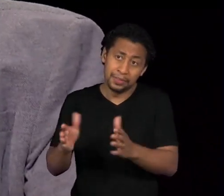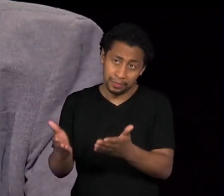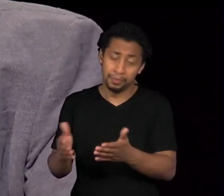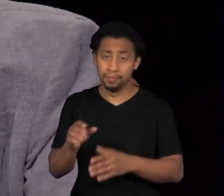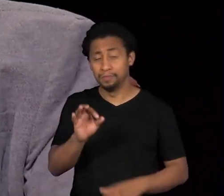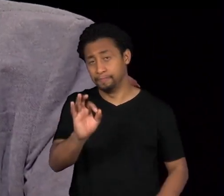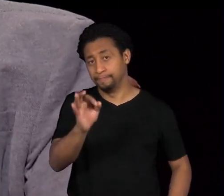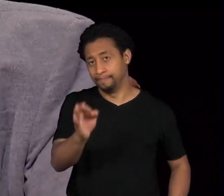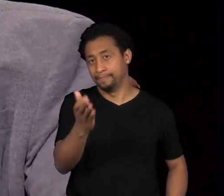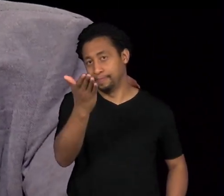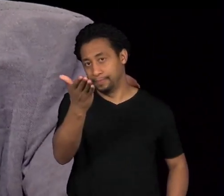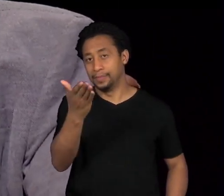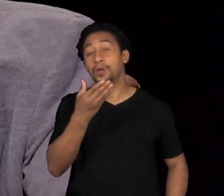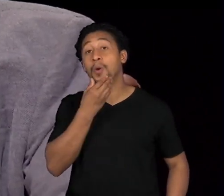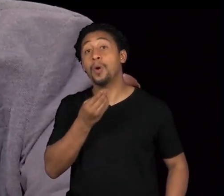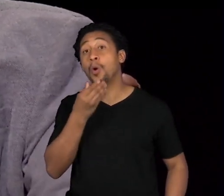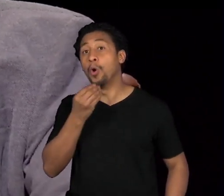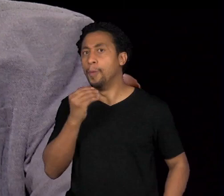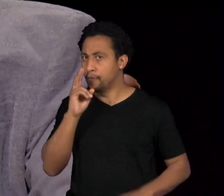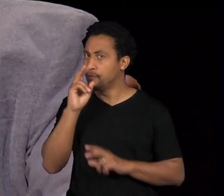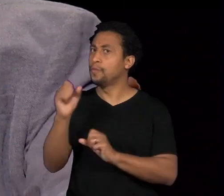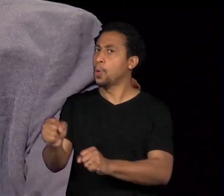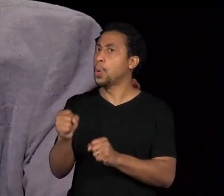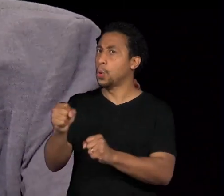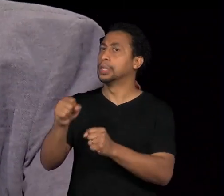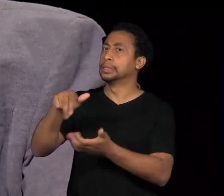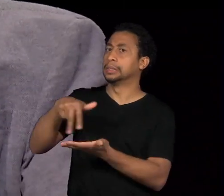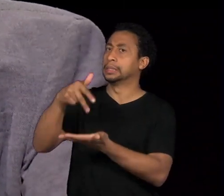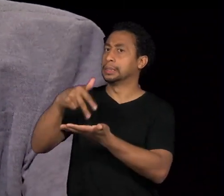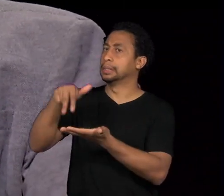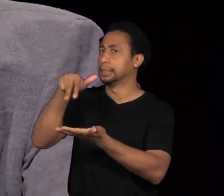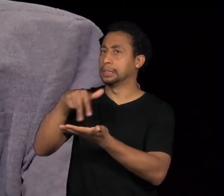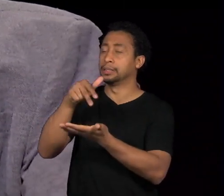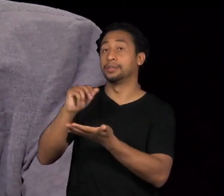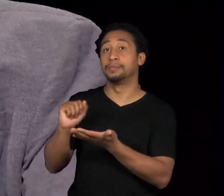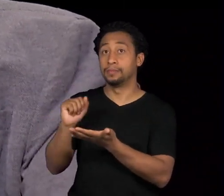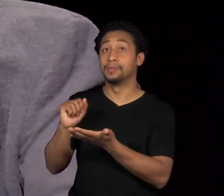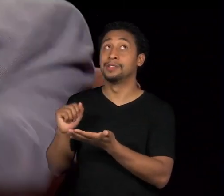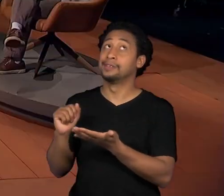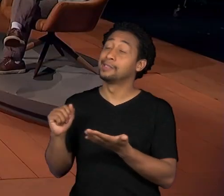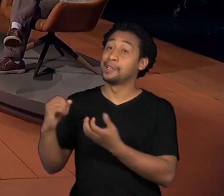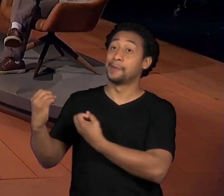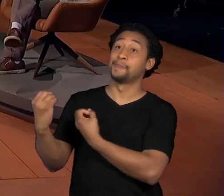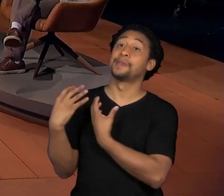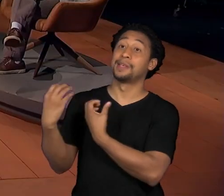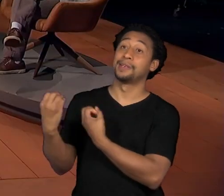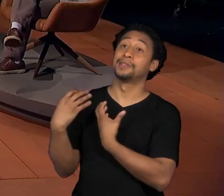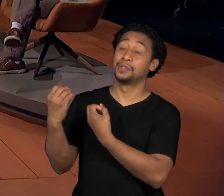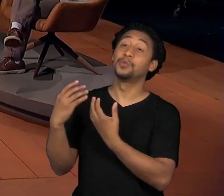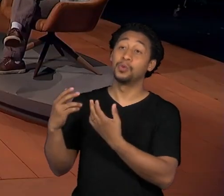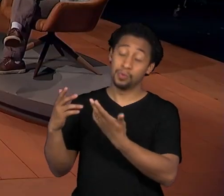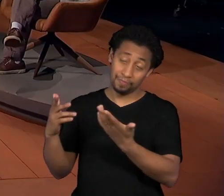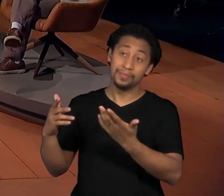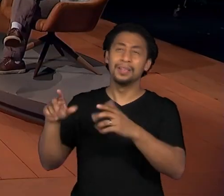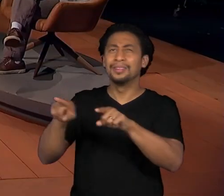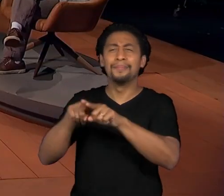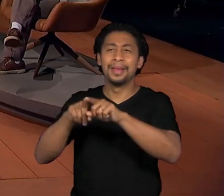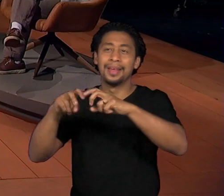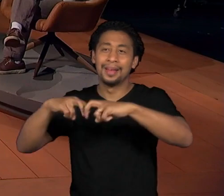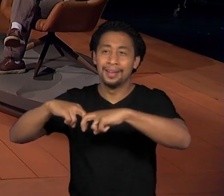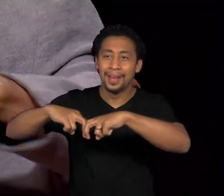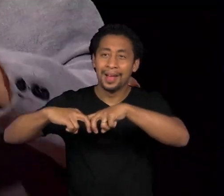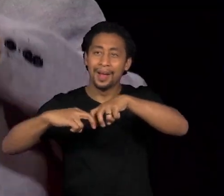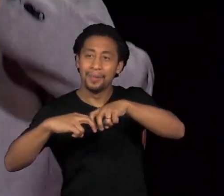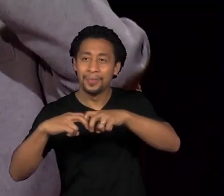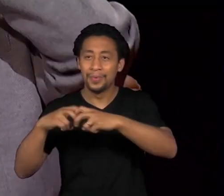razão a presença masculina não é muito forte né e os meus Mestres sempre foram a própria capoeira né a capoeira é Mestre